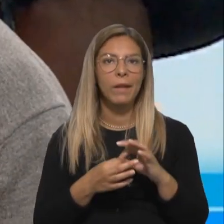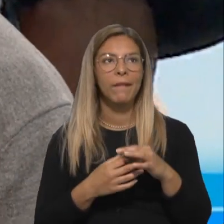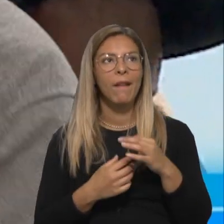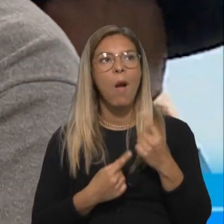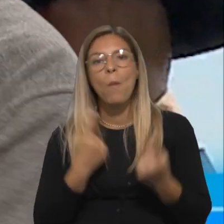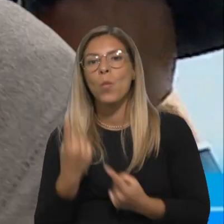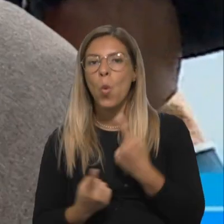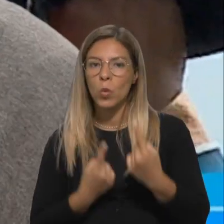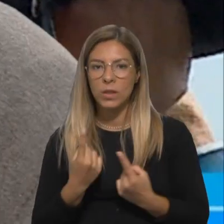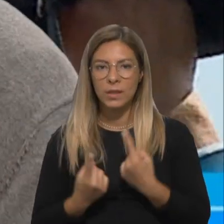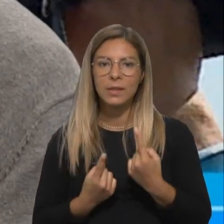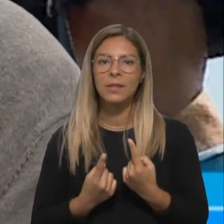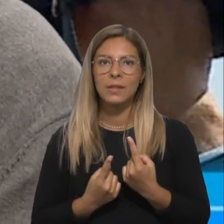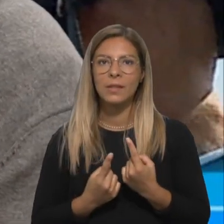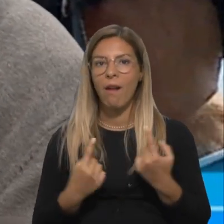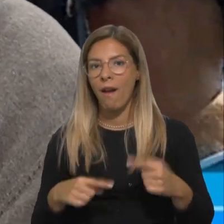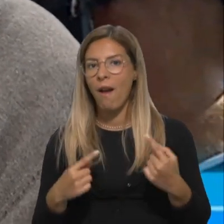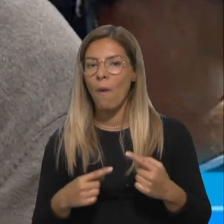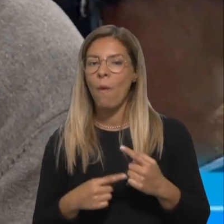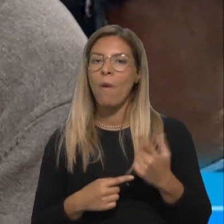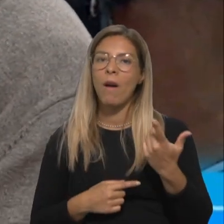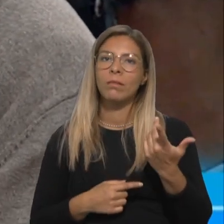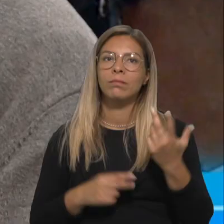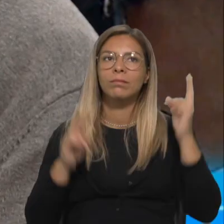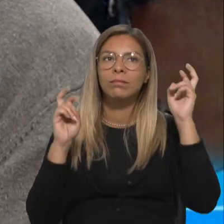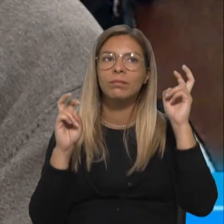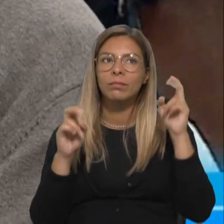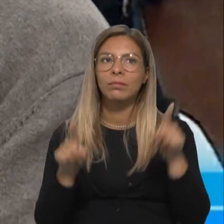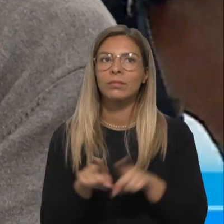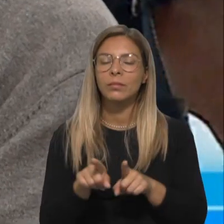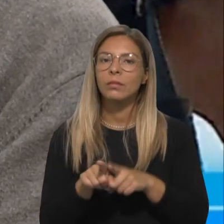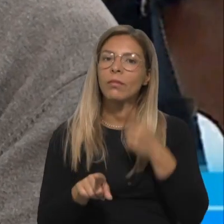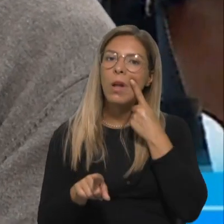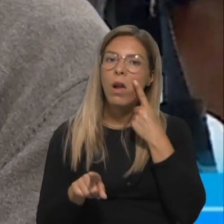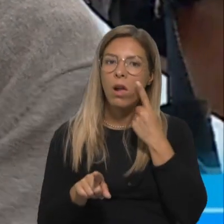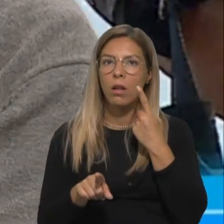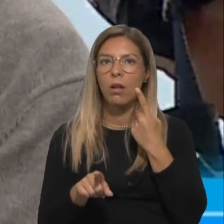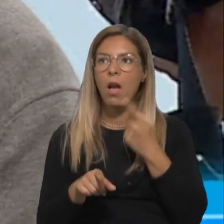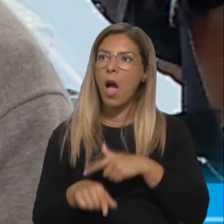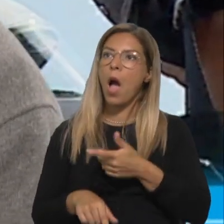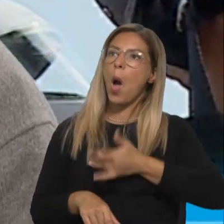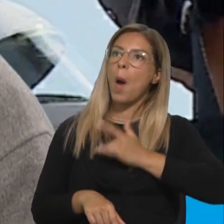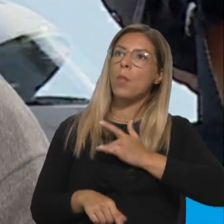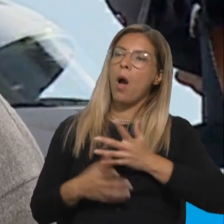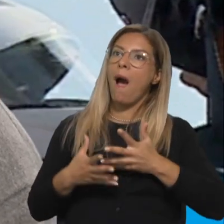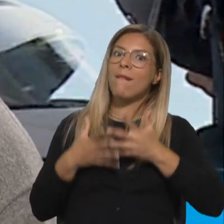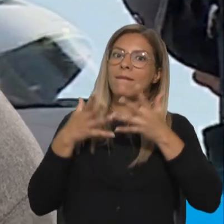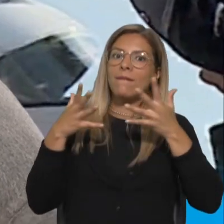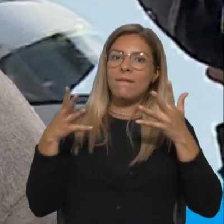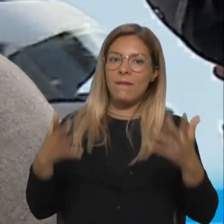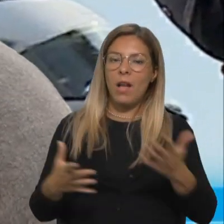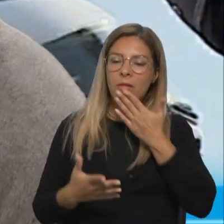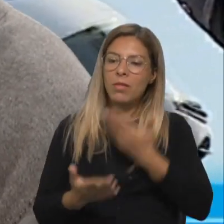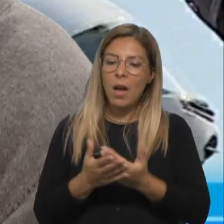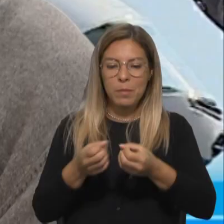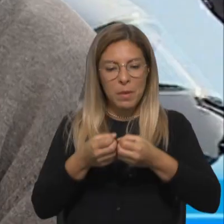calhar, os casais poderão experimentar um bocadinho, que é um amor tão grande que depois se torna fecundo e que